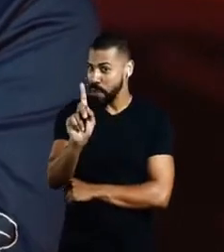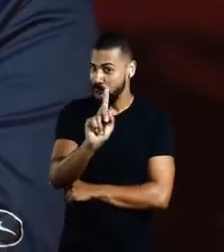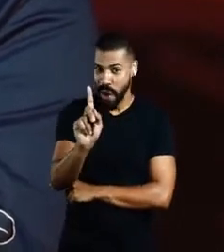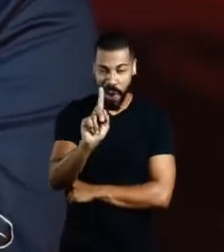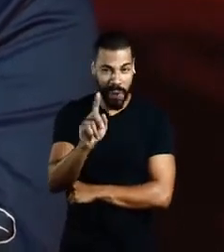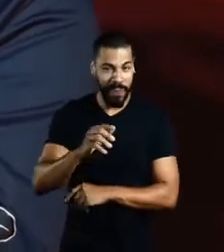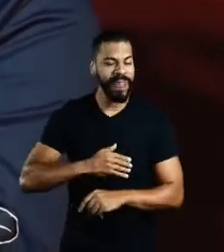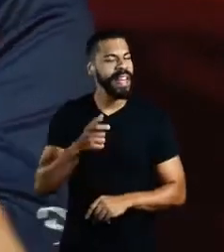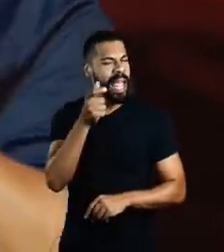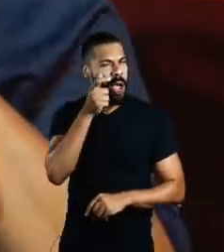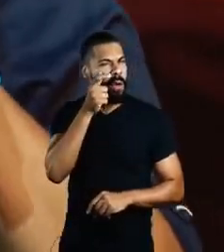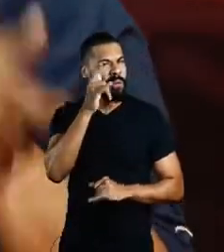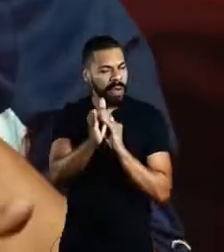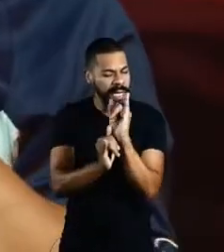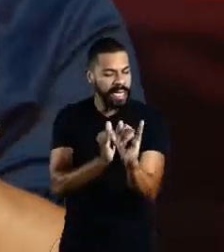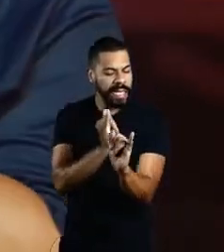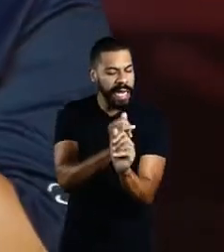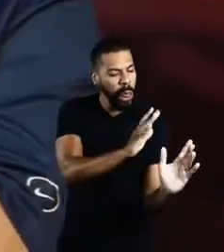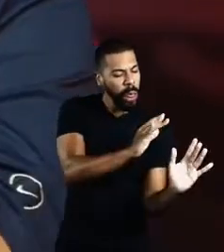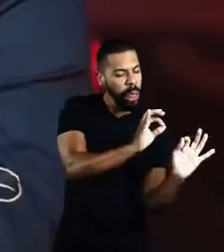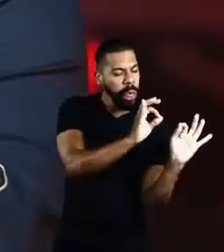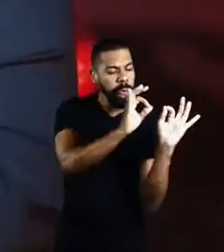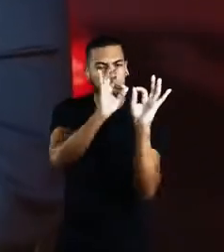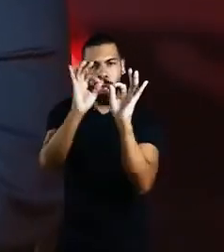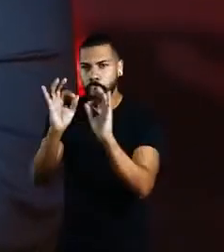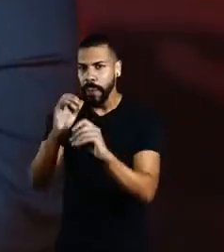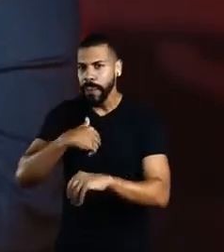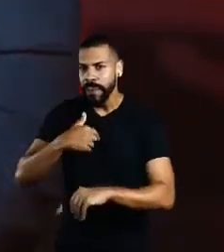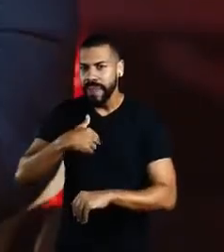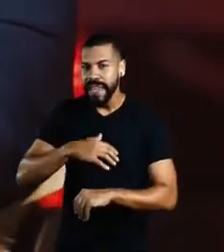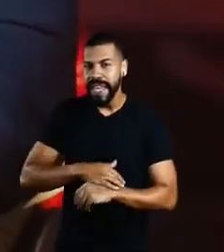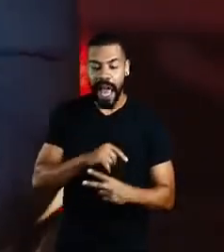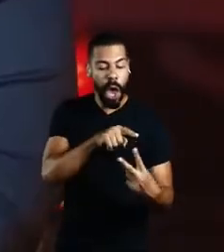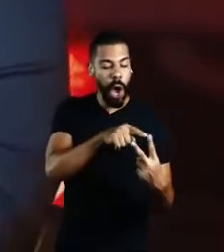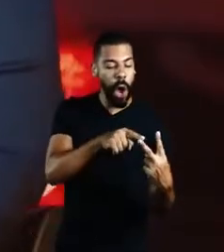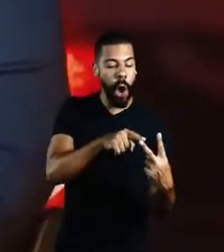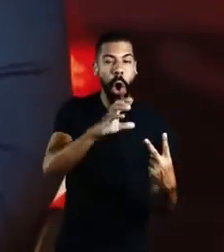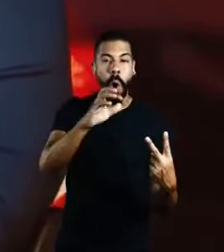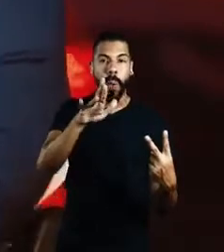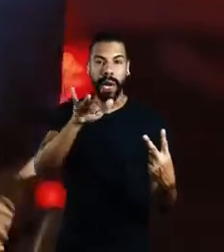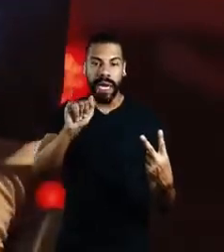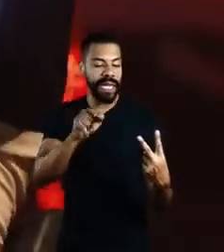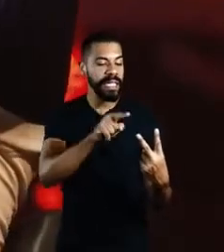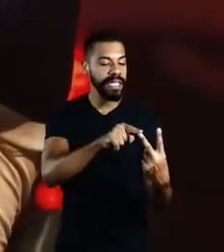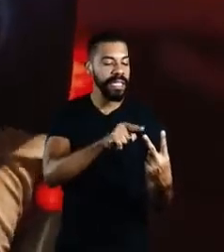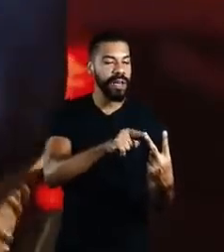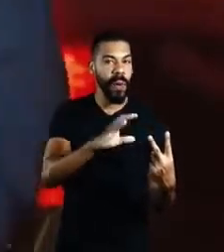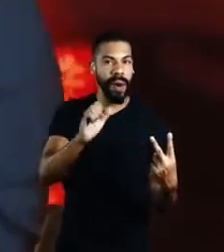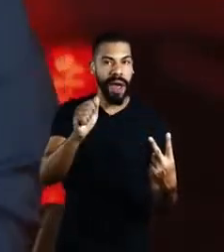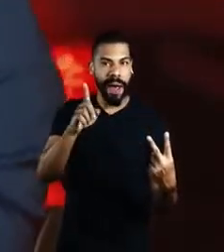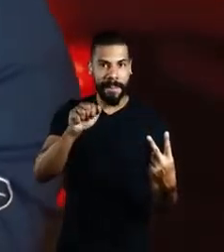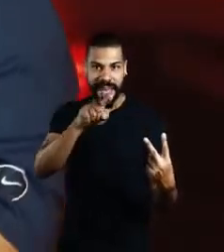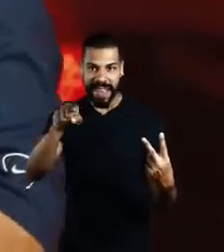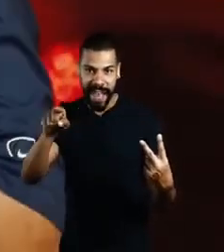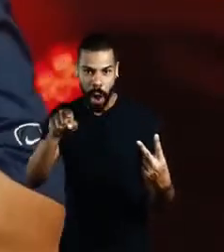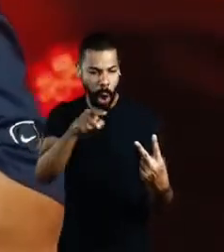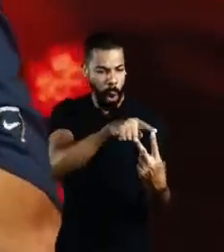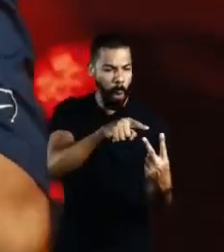eu vi na internet, que tá o Cri e o Cabeção... com 3 em 1, mas dando um